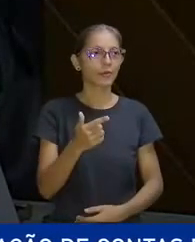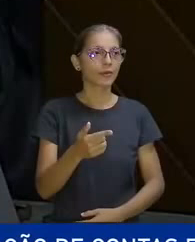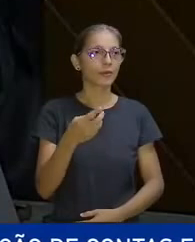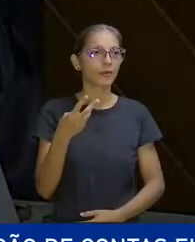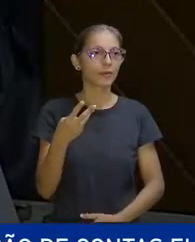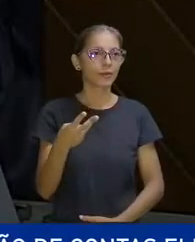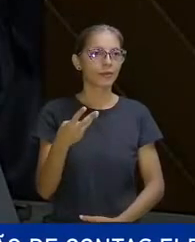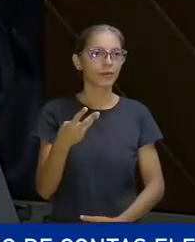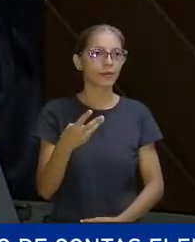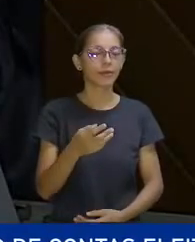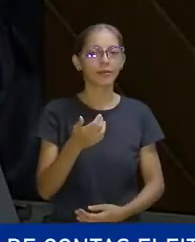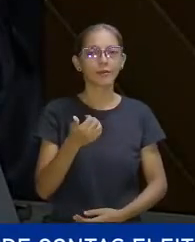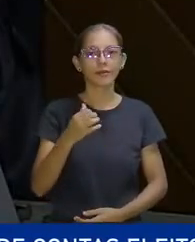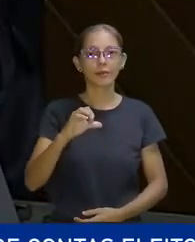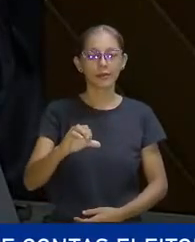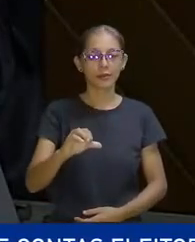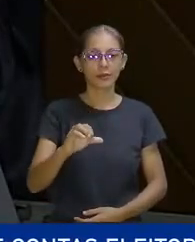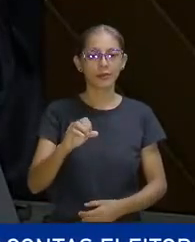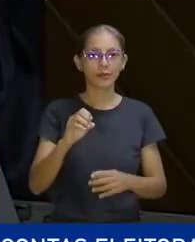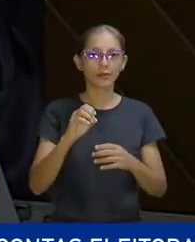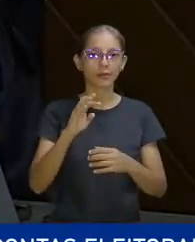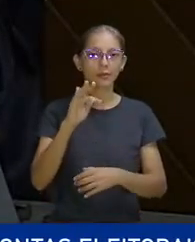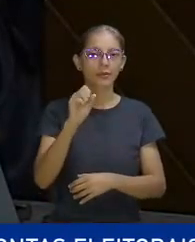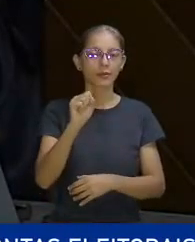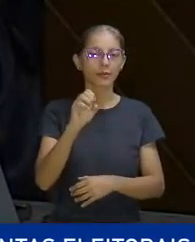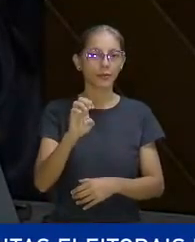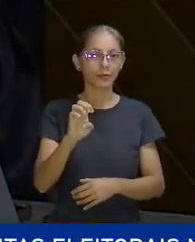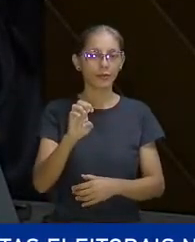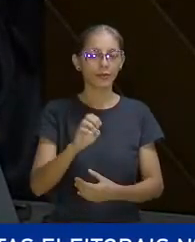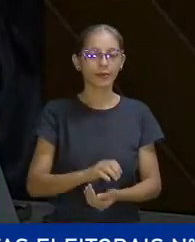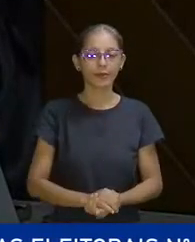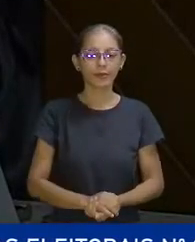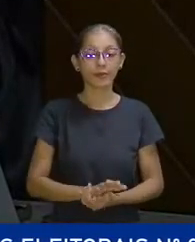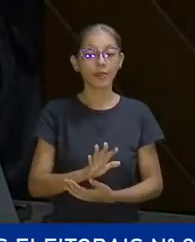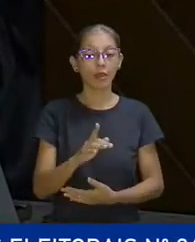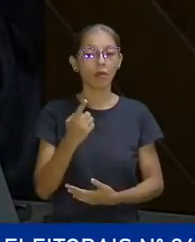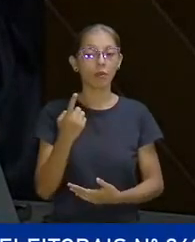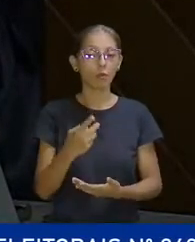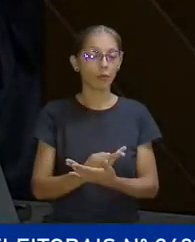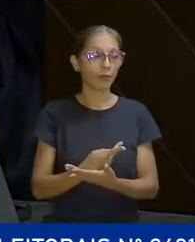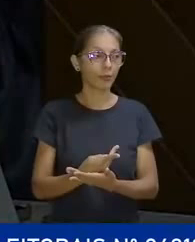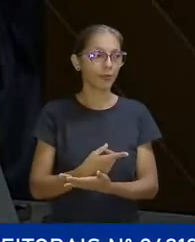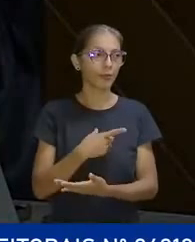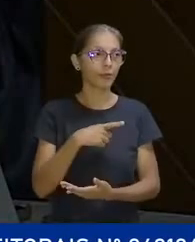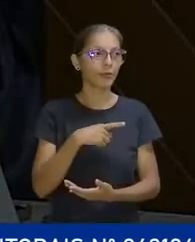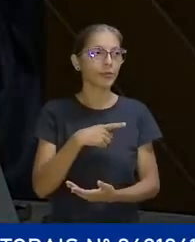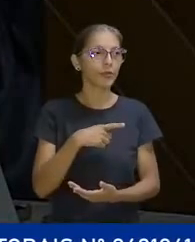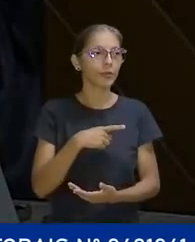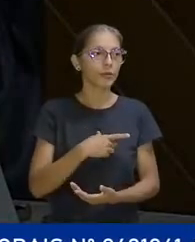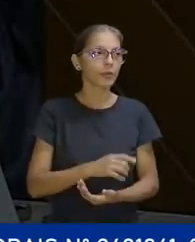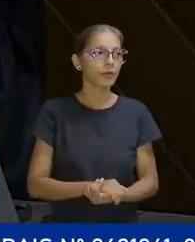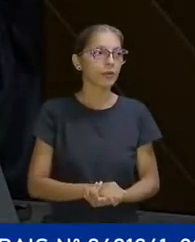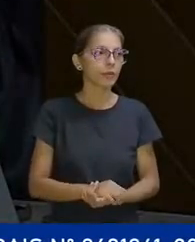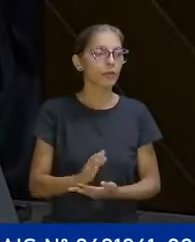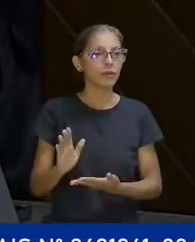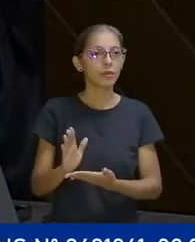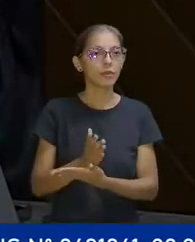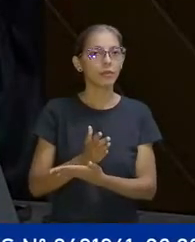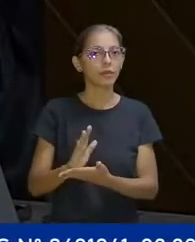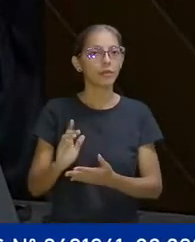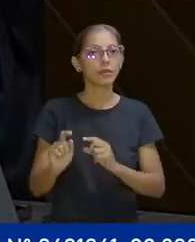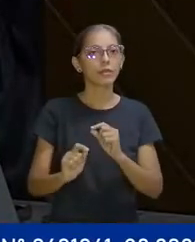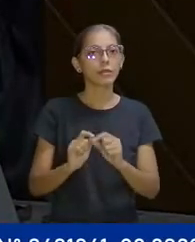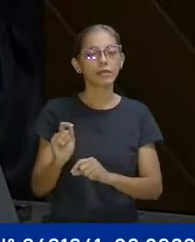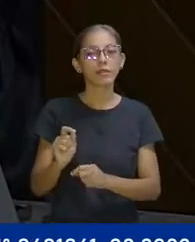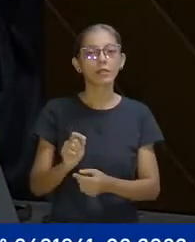de 2019 do TSE. Quanto à irregularidade apontada pelo MPE, relativa à despesa com aquisição de